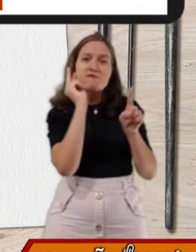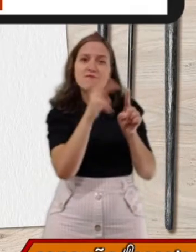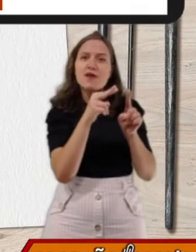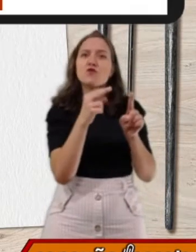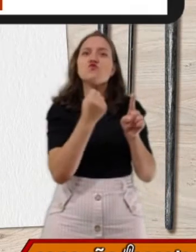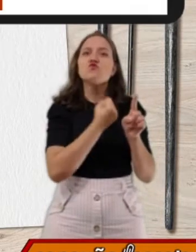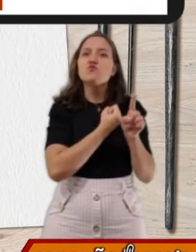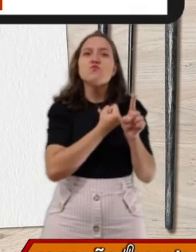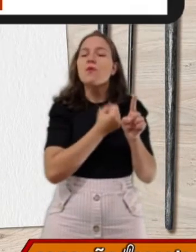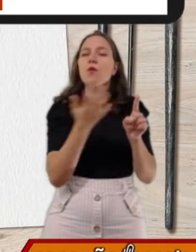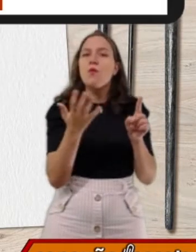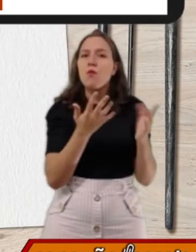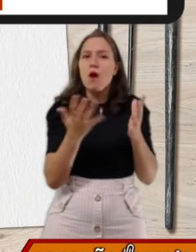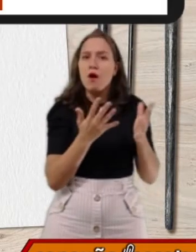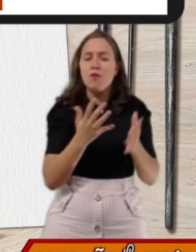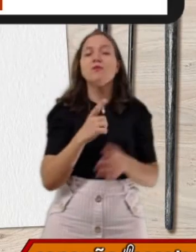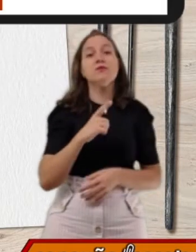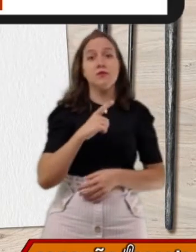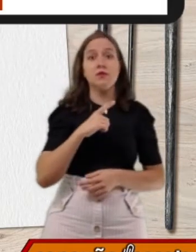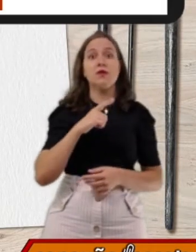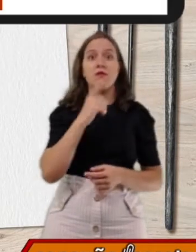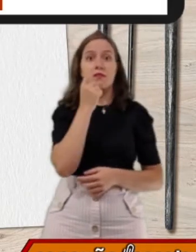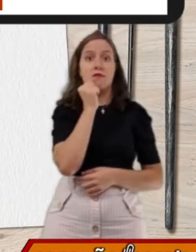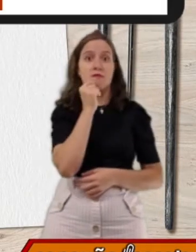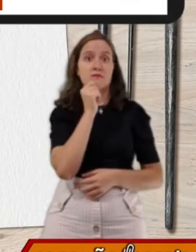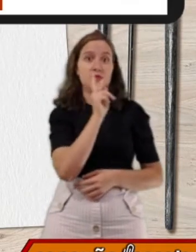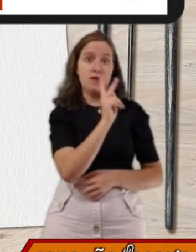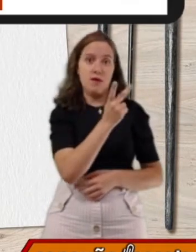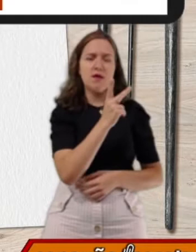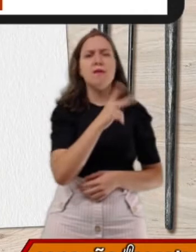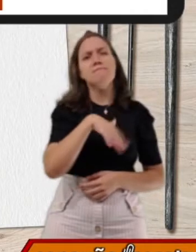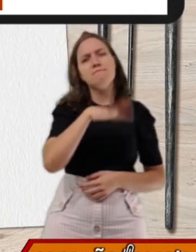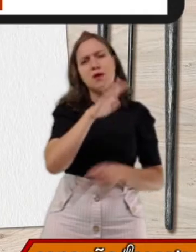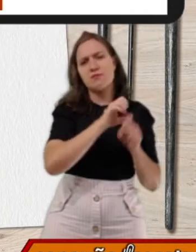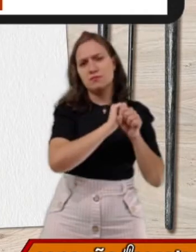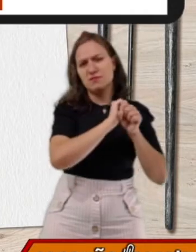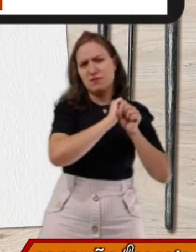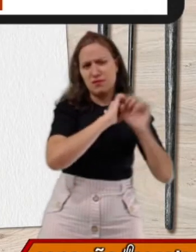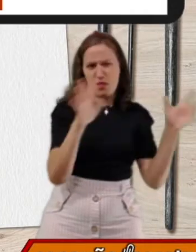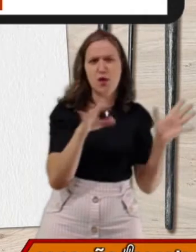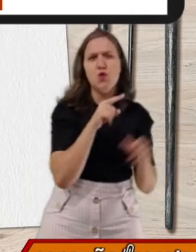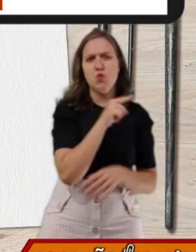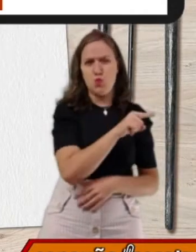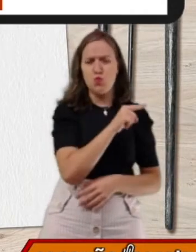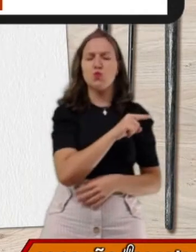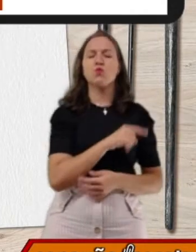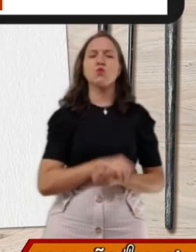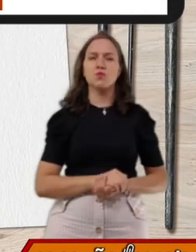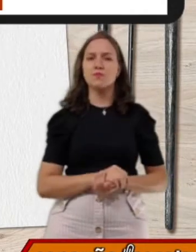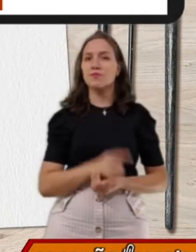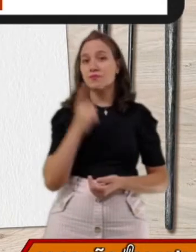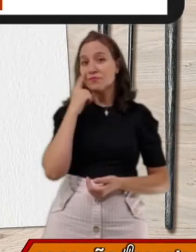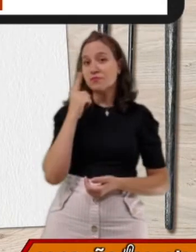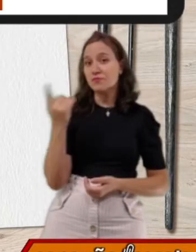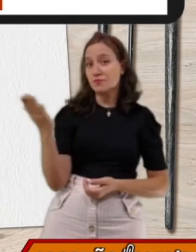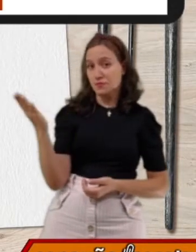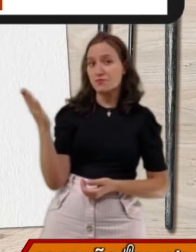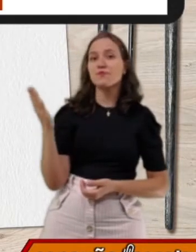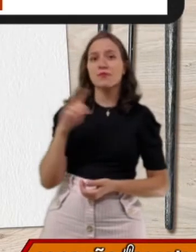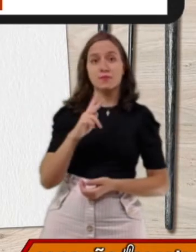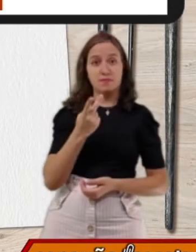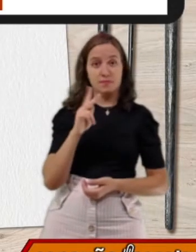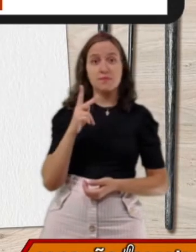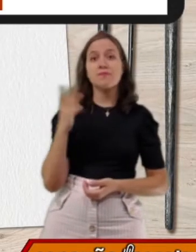númerozinho então tem os lápis tipo H que eles são mais clarinhas bem Claros Olha isso aqui é um lápis te pagar